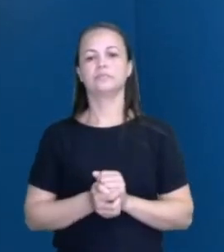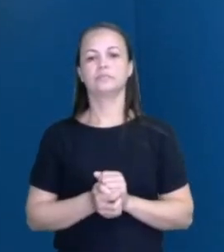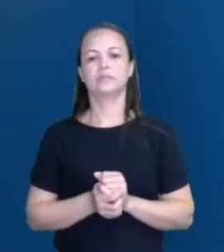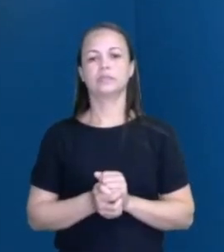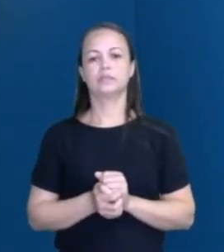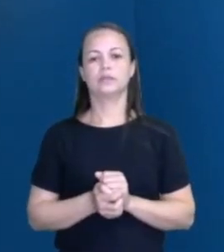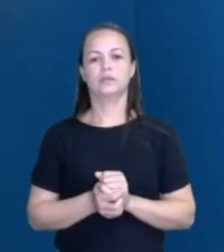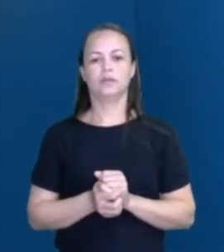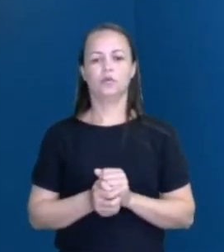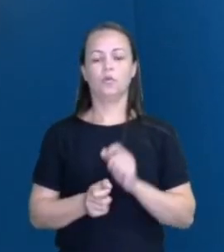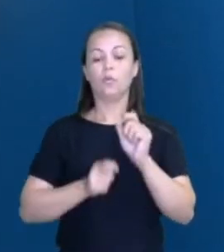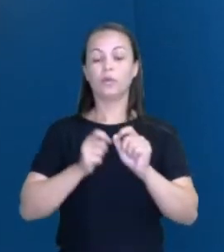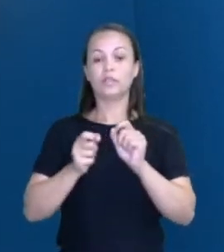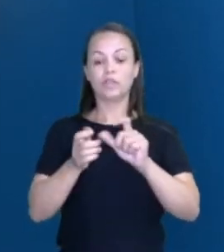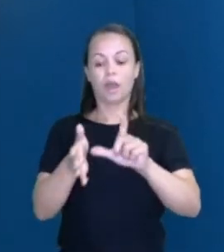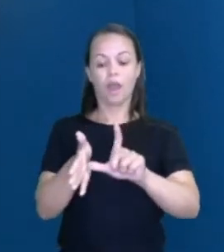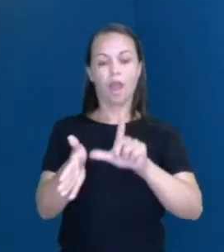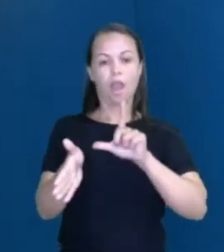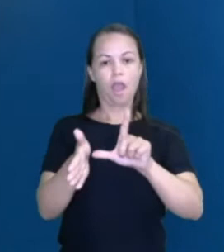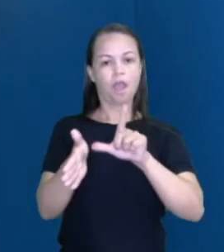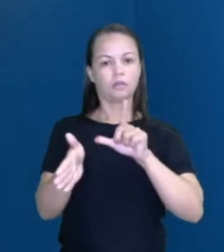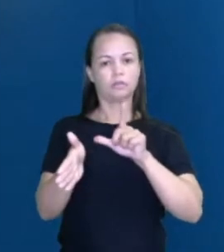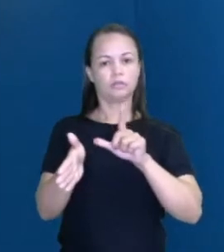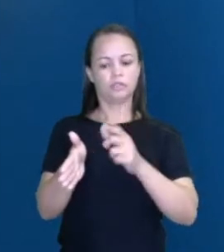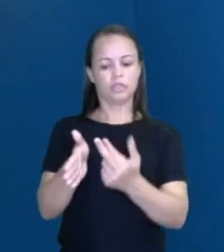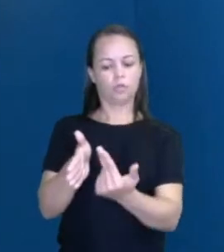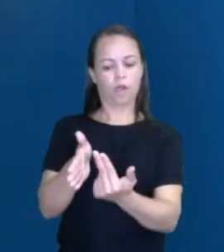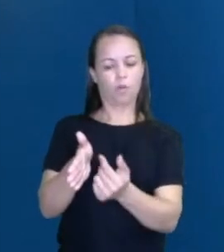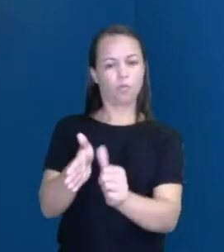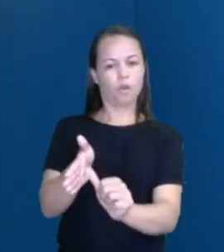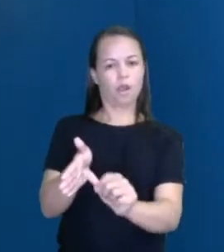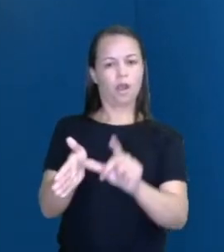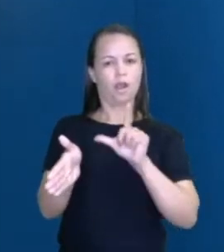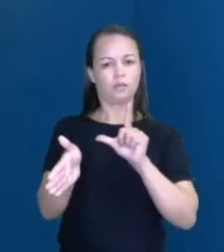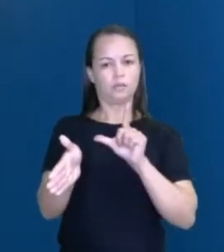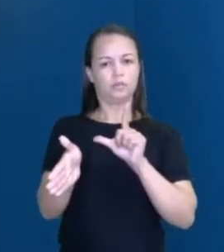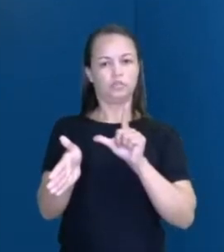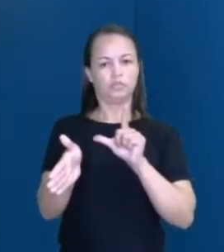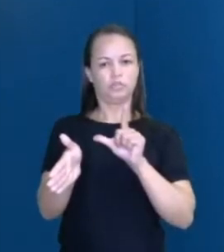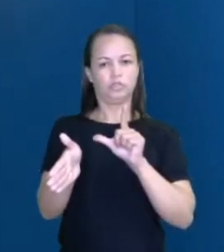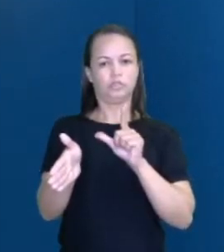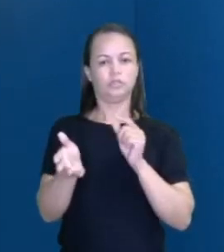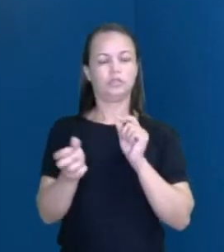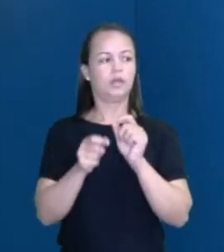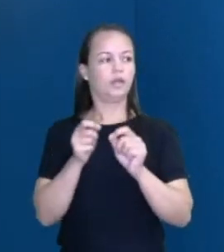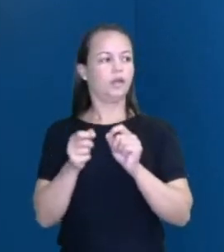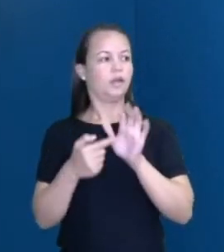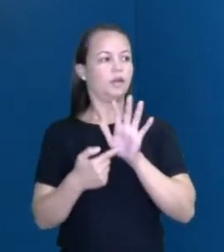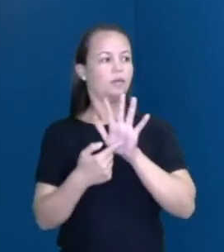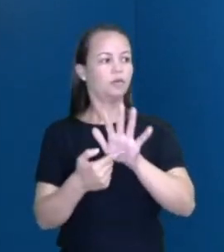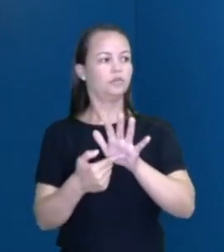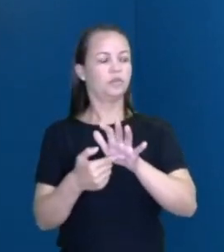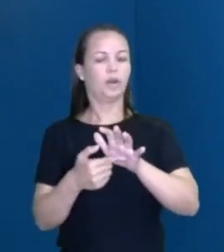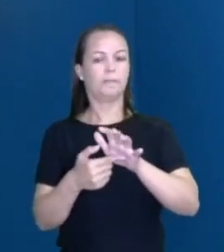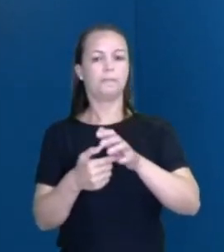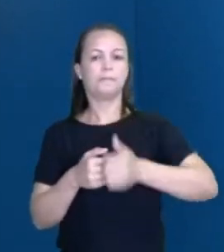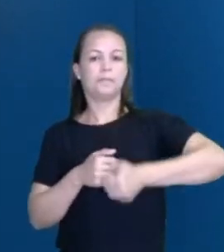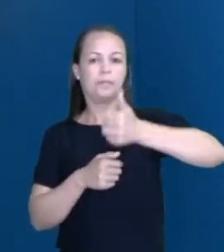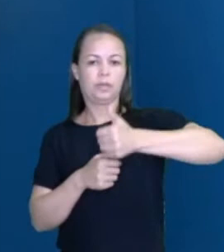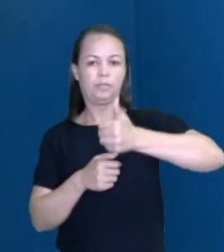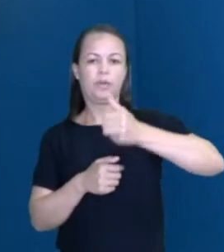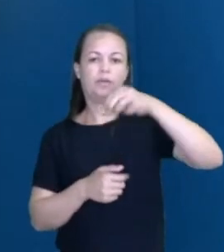que está antes da igualdade, esse espaço aqui, é denominado primeiro